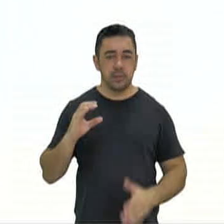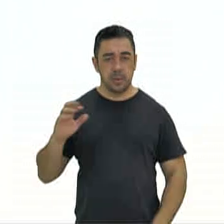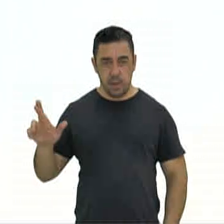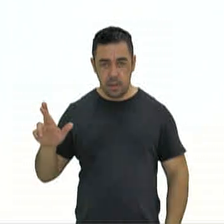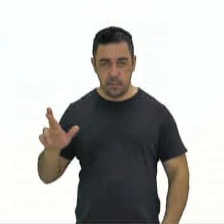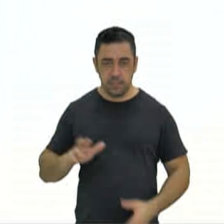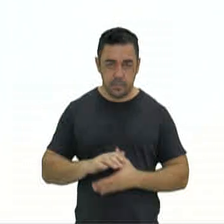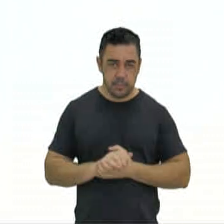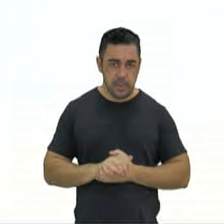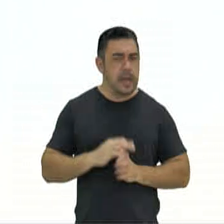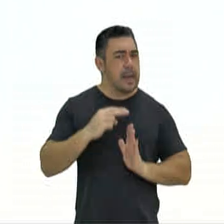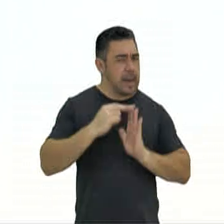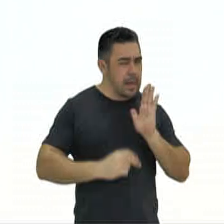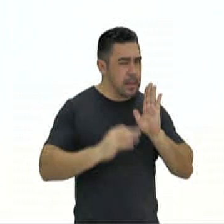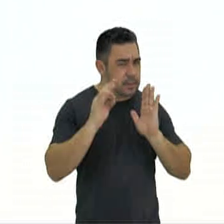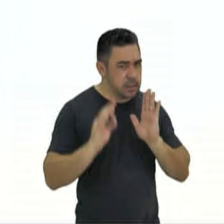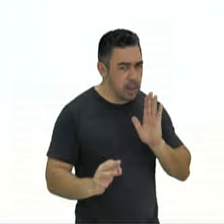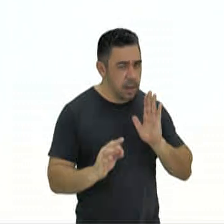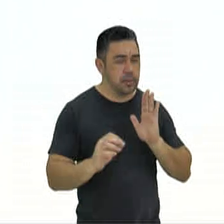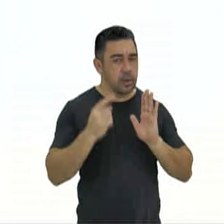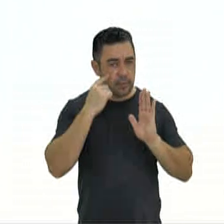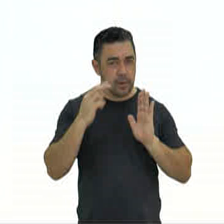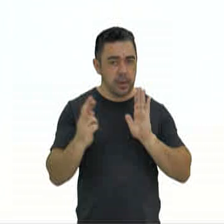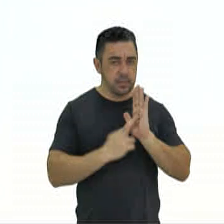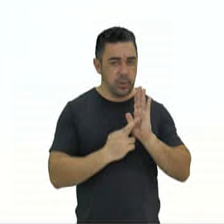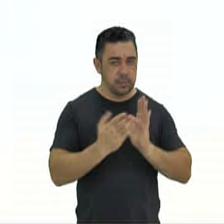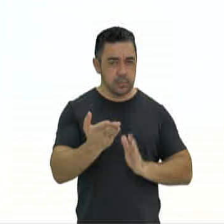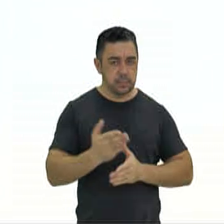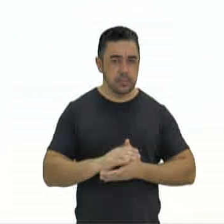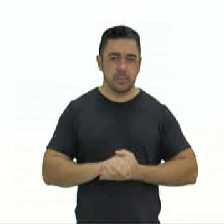CR. Leiam com atenção e respondam.